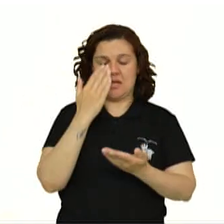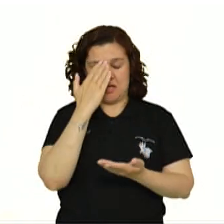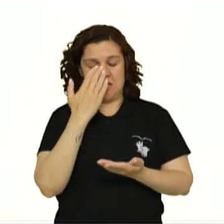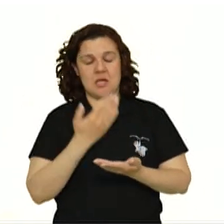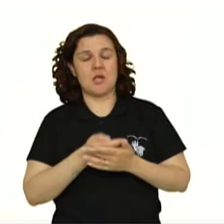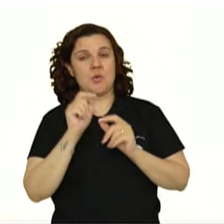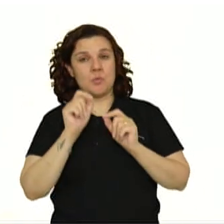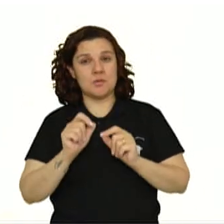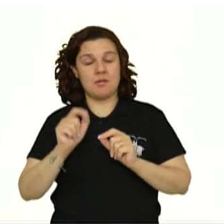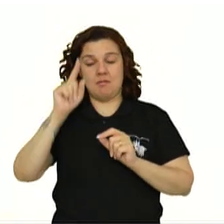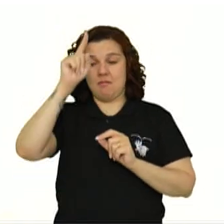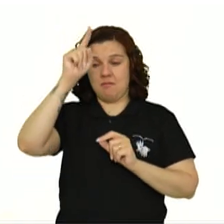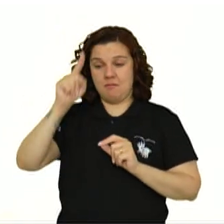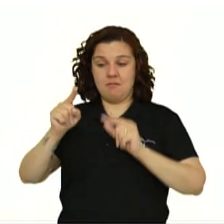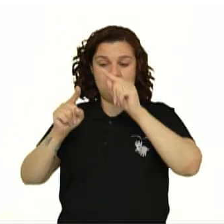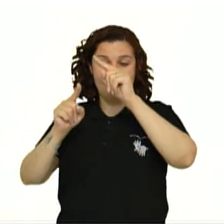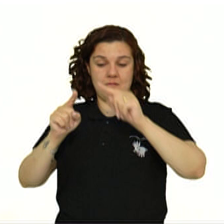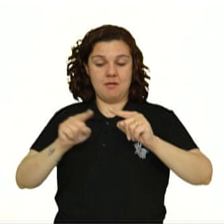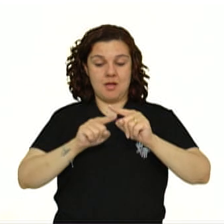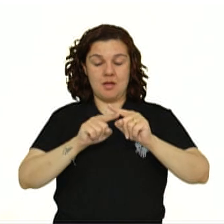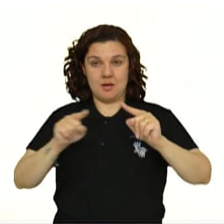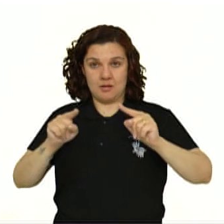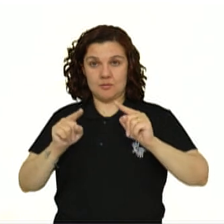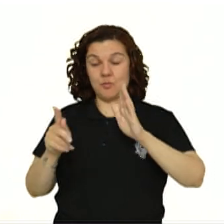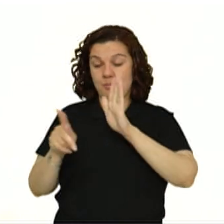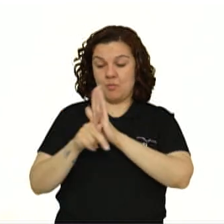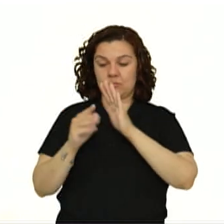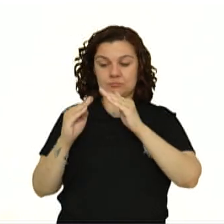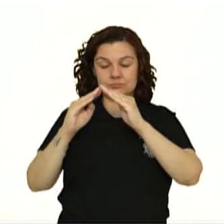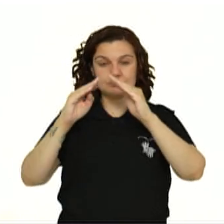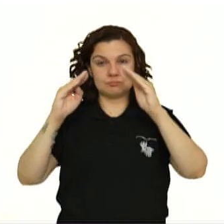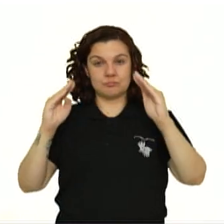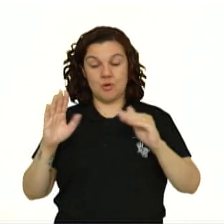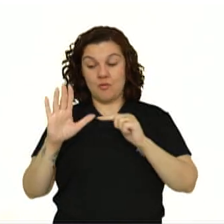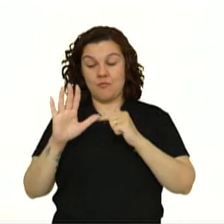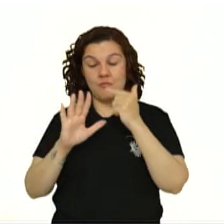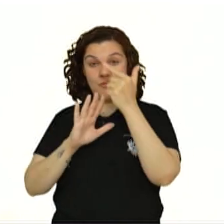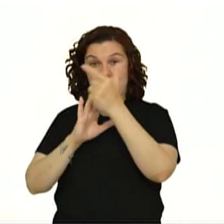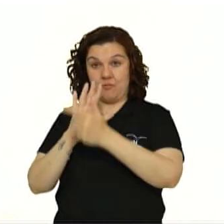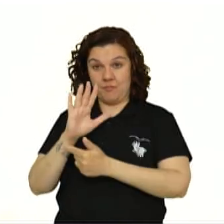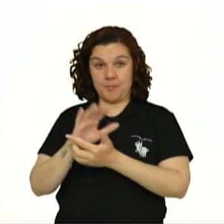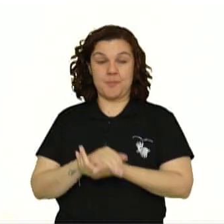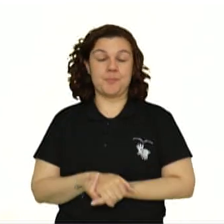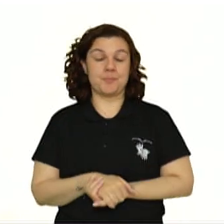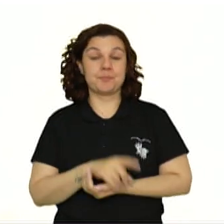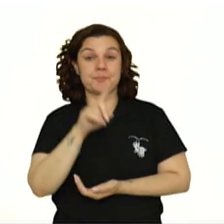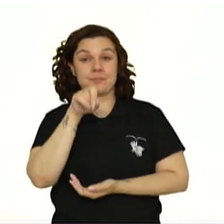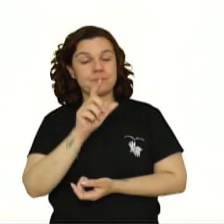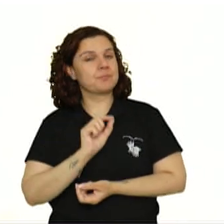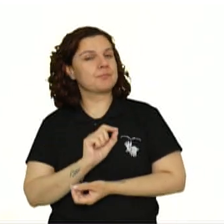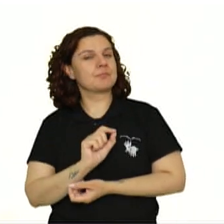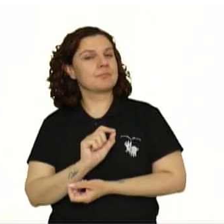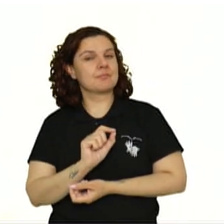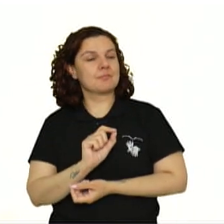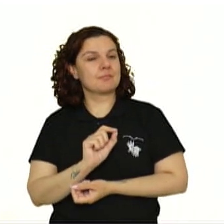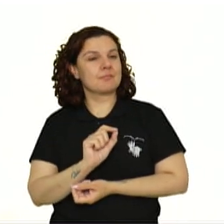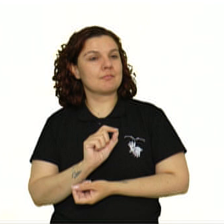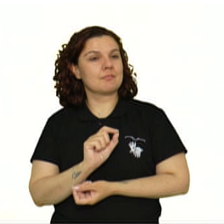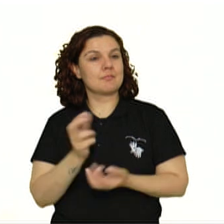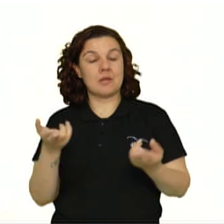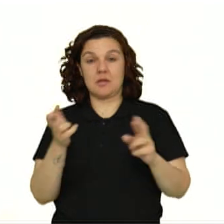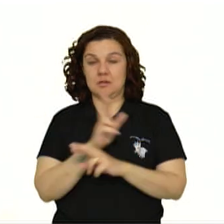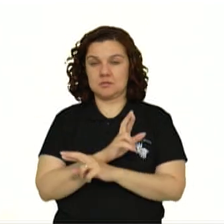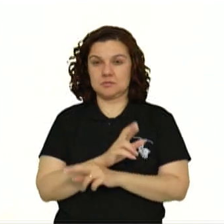os lados de um polígono regular circunscrito por fora são em relação à